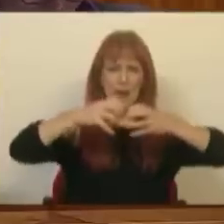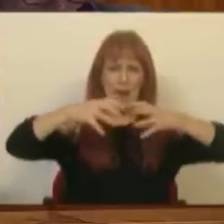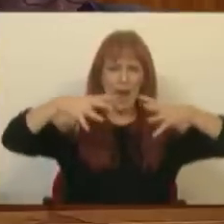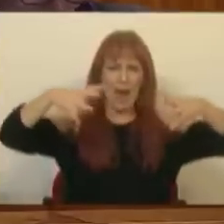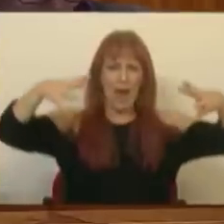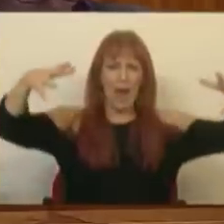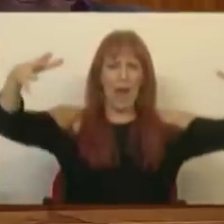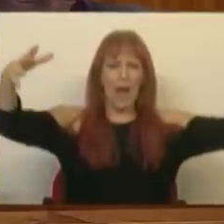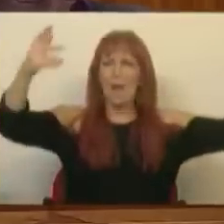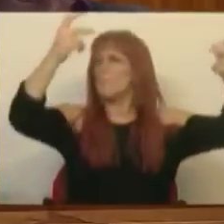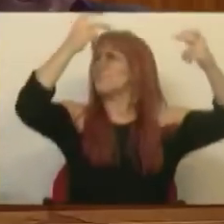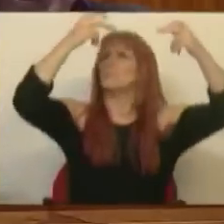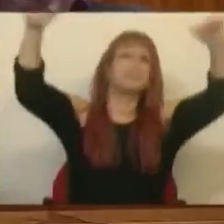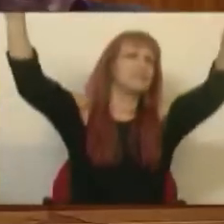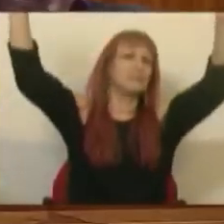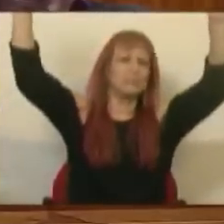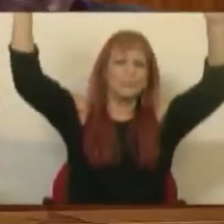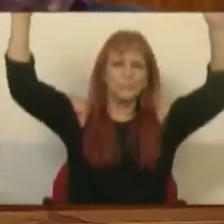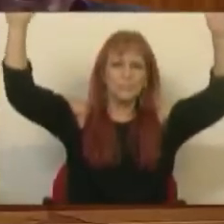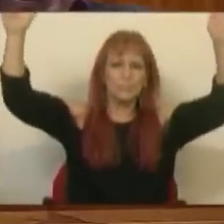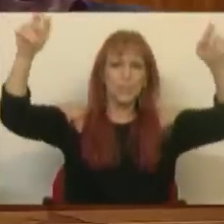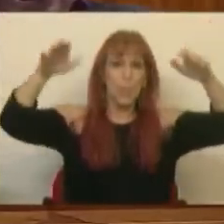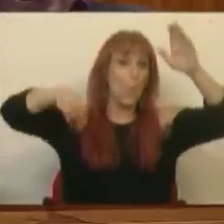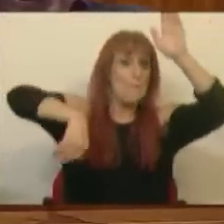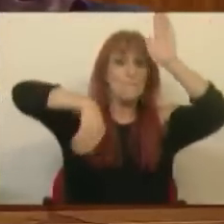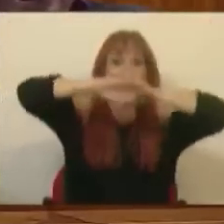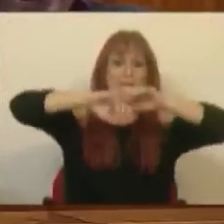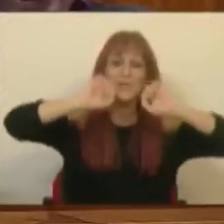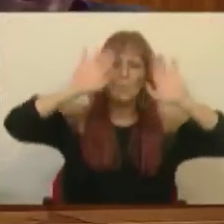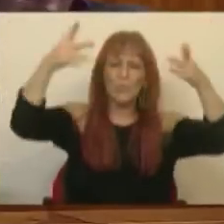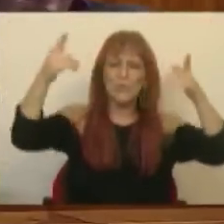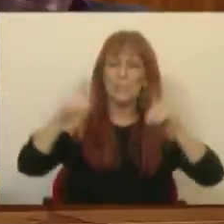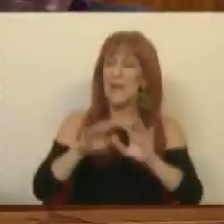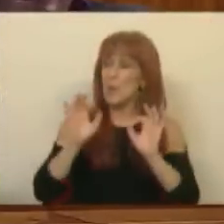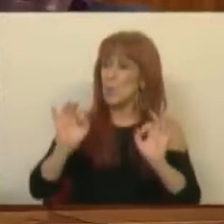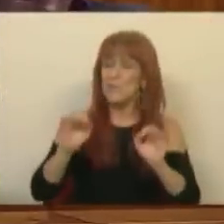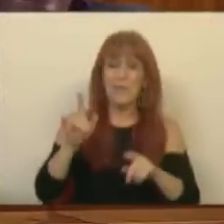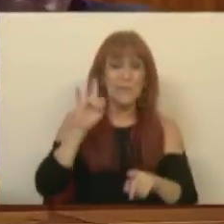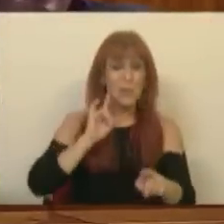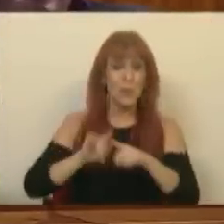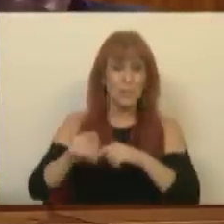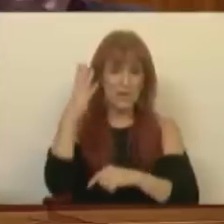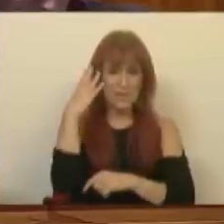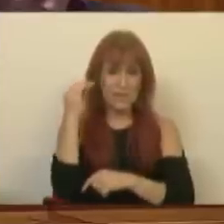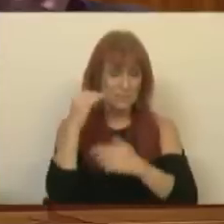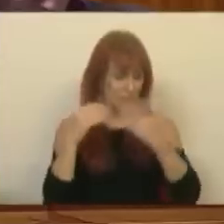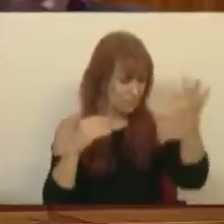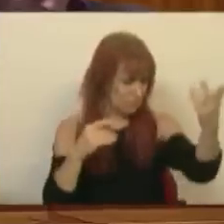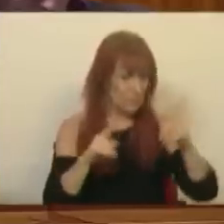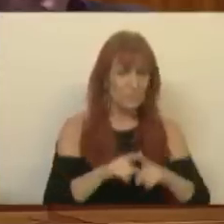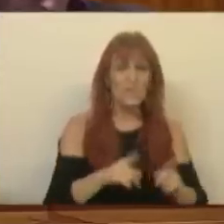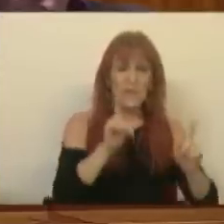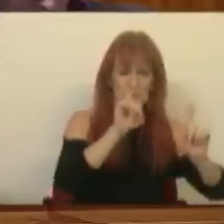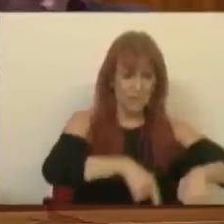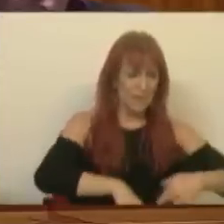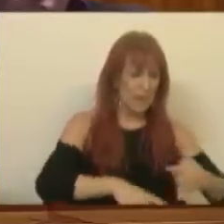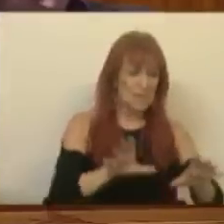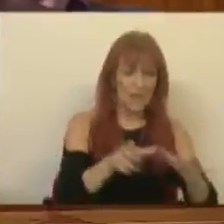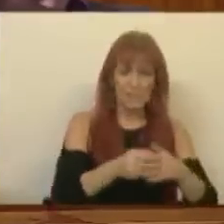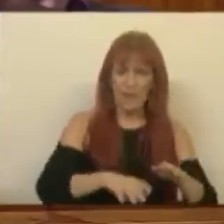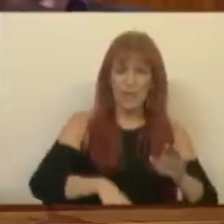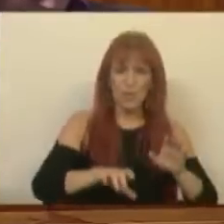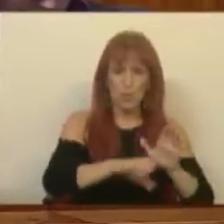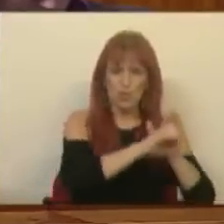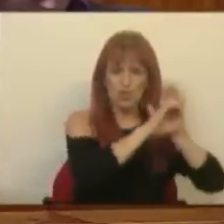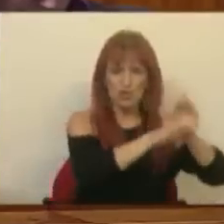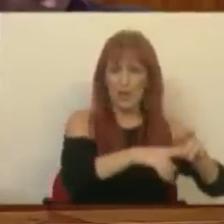de modo infinito e o máximo possível eu tenho certeza que deputada Catarina Martins até a bancada